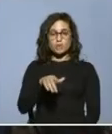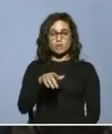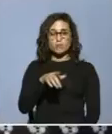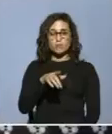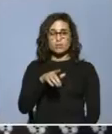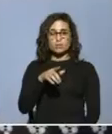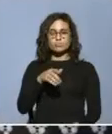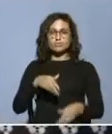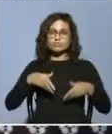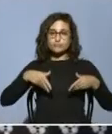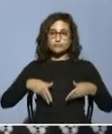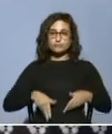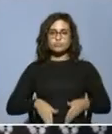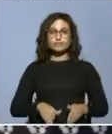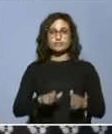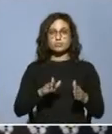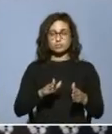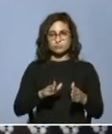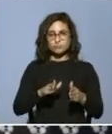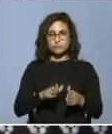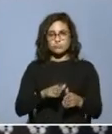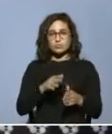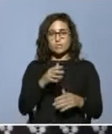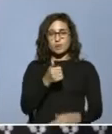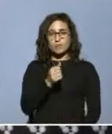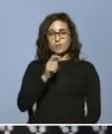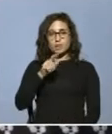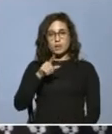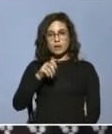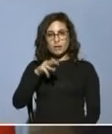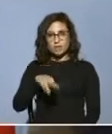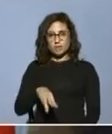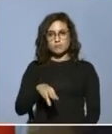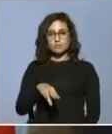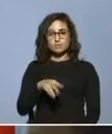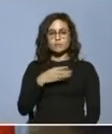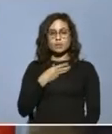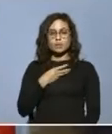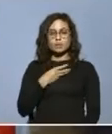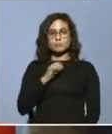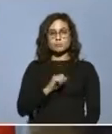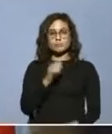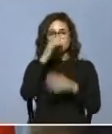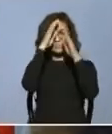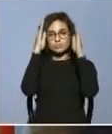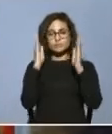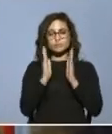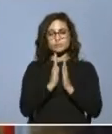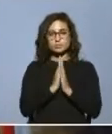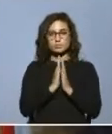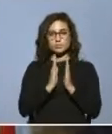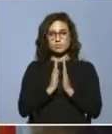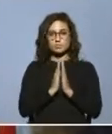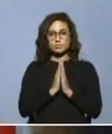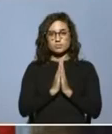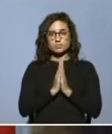nasce em Belém da Judeia, da Virgem Maria,